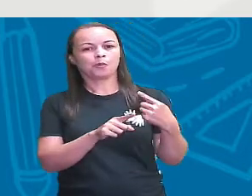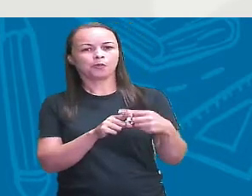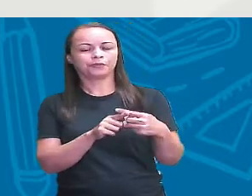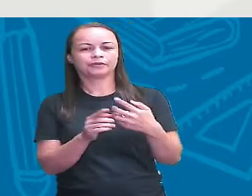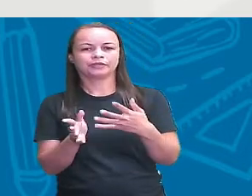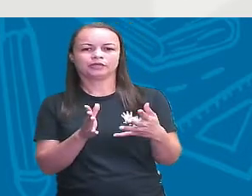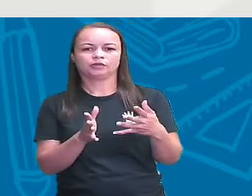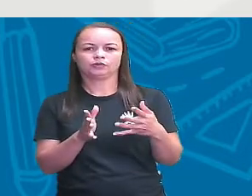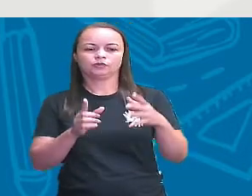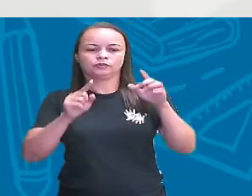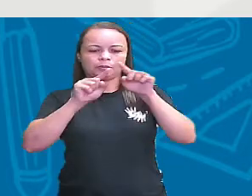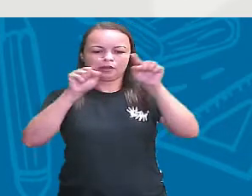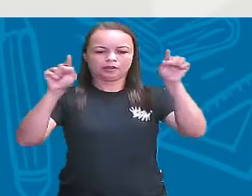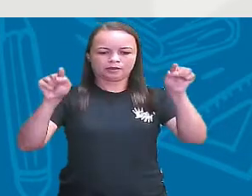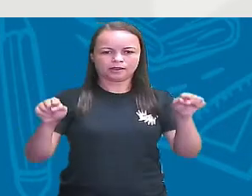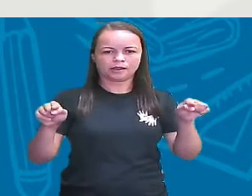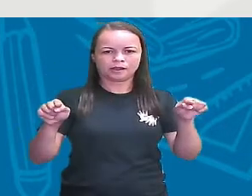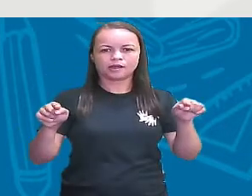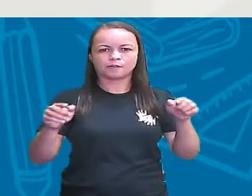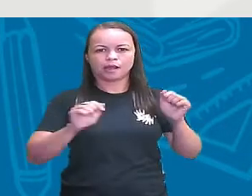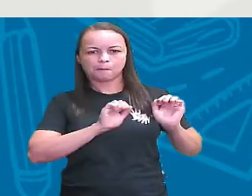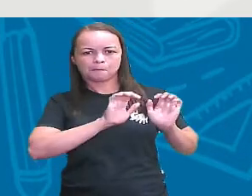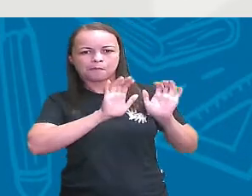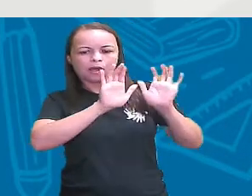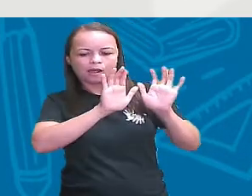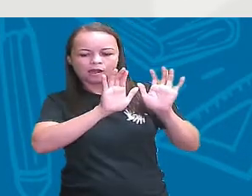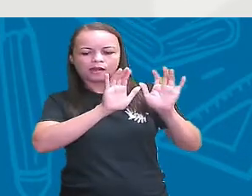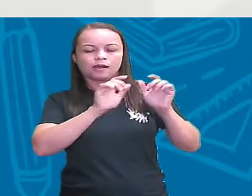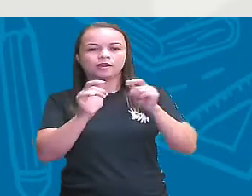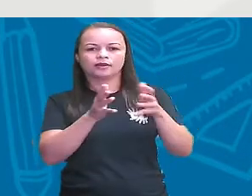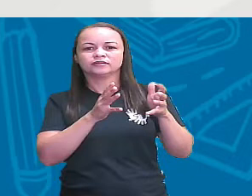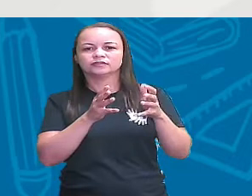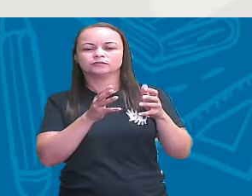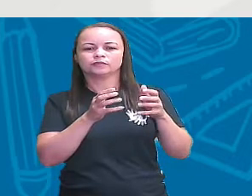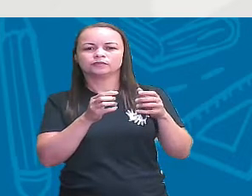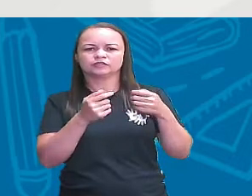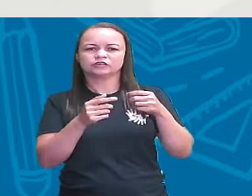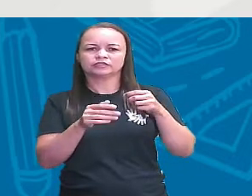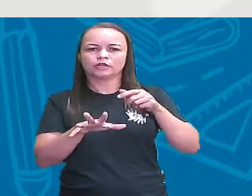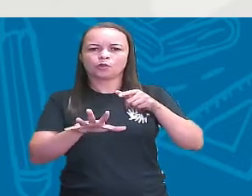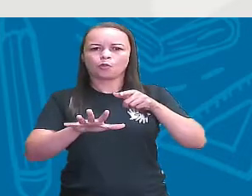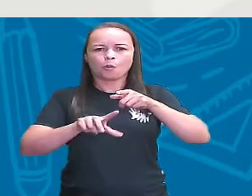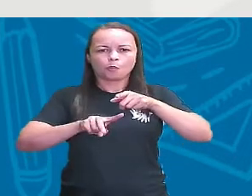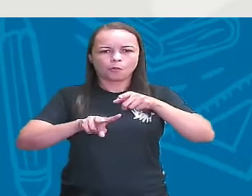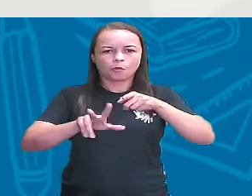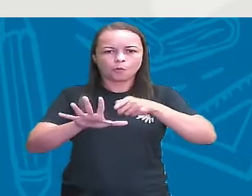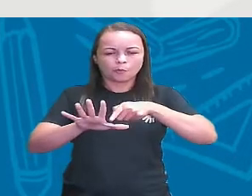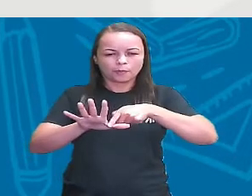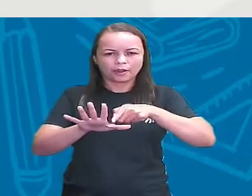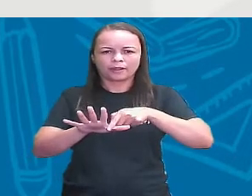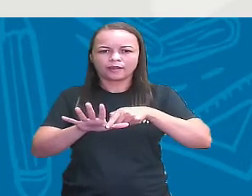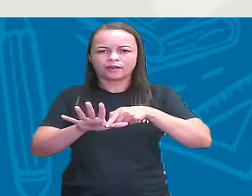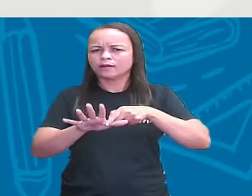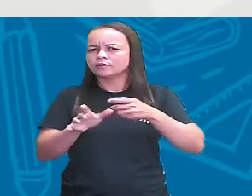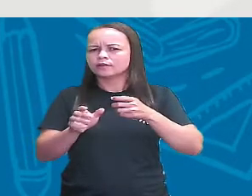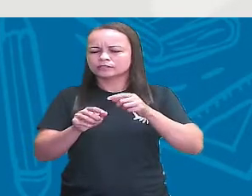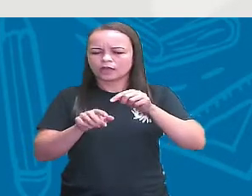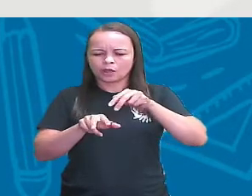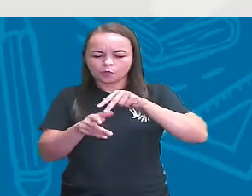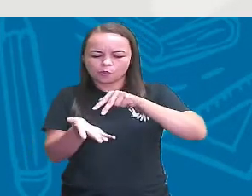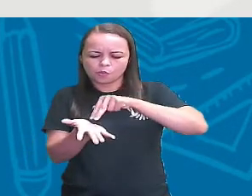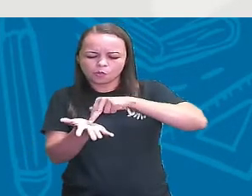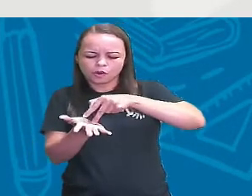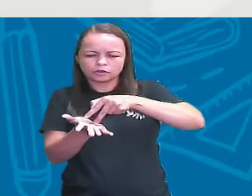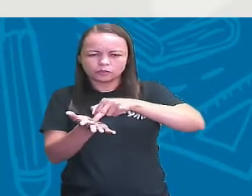minha barra eu posso fazer com o meu pé e dar um espaço diferente de uma pessoa que tenha